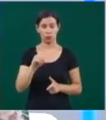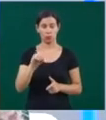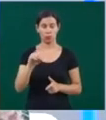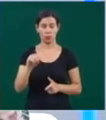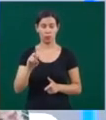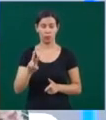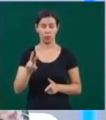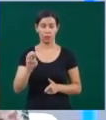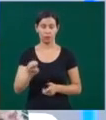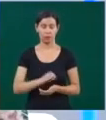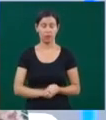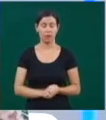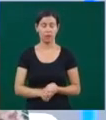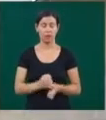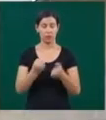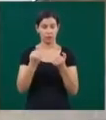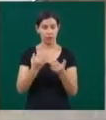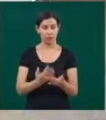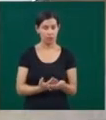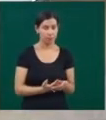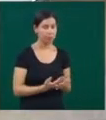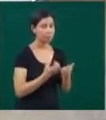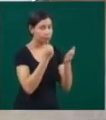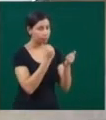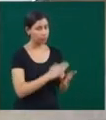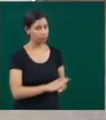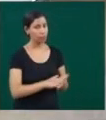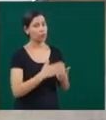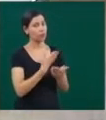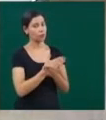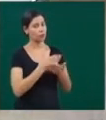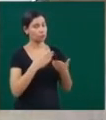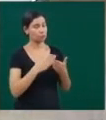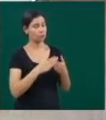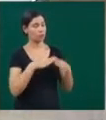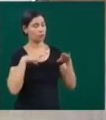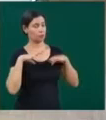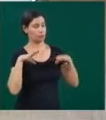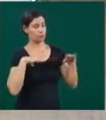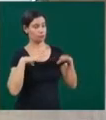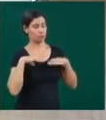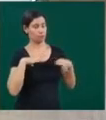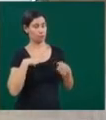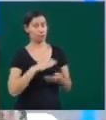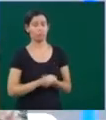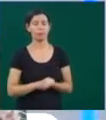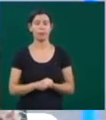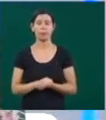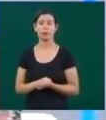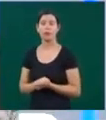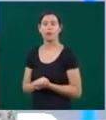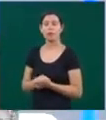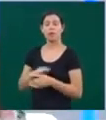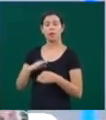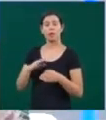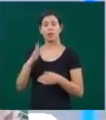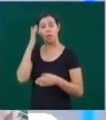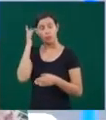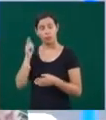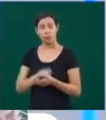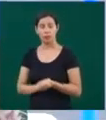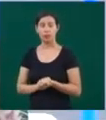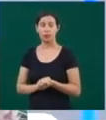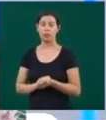é o centro eu acho que é legal falar da abertura oficial será na praça não vamos convidar todo mundo inclusive fica o convite oficial a manhã de